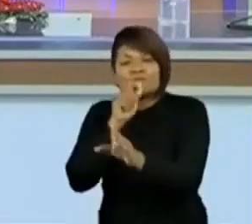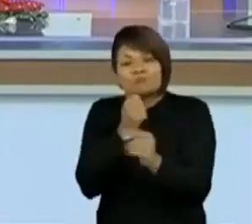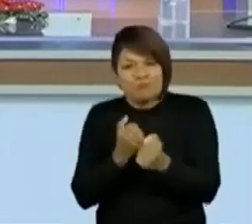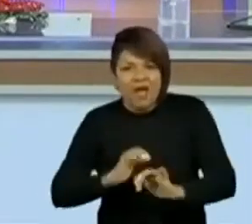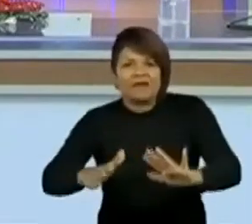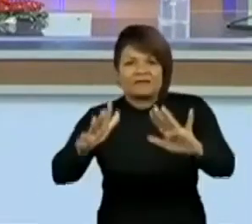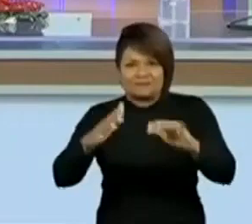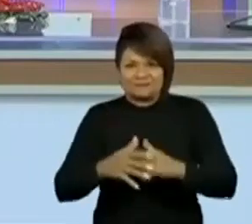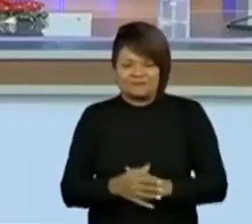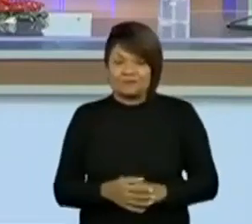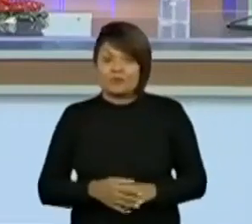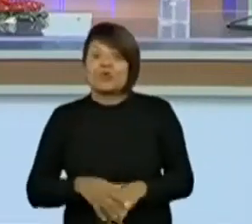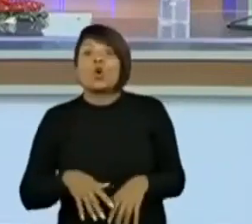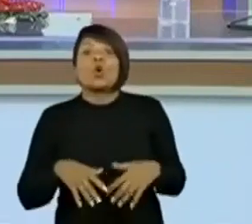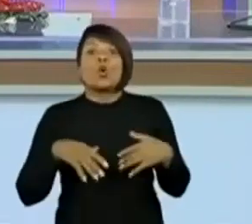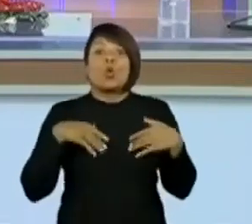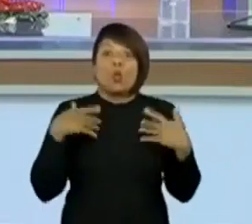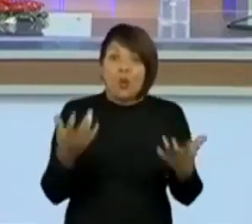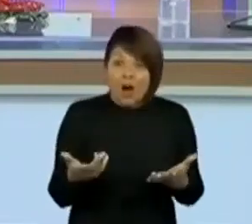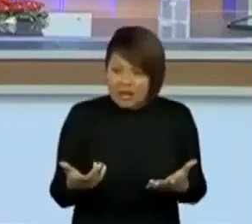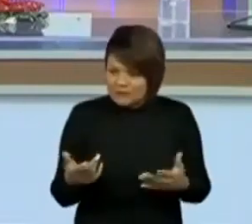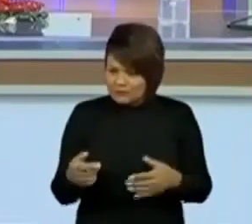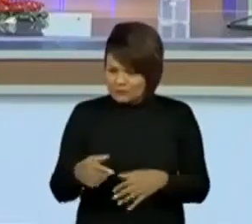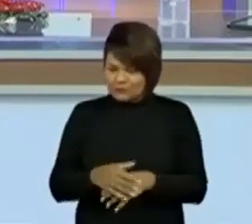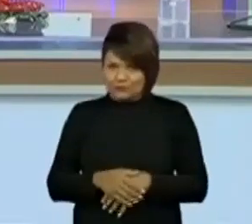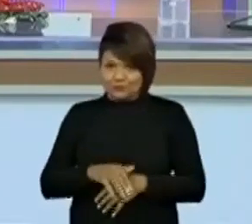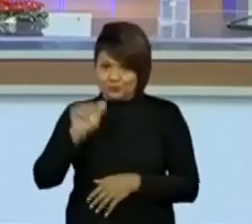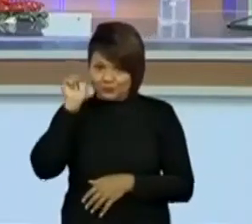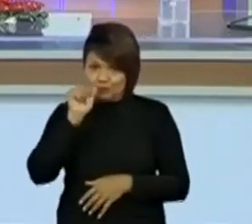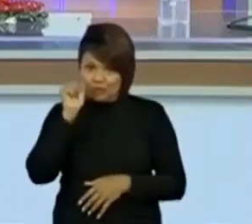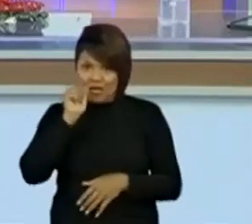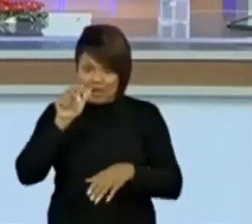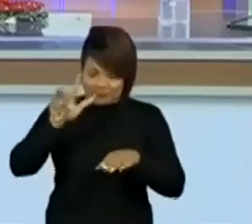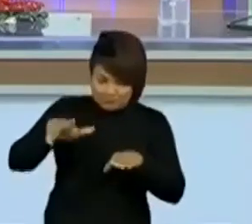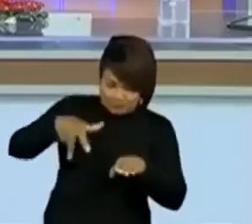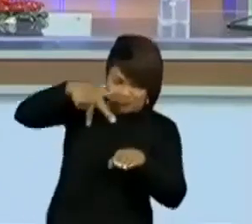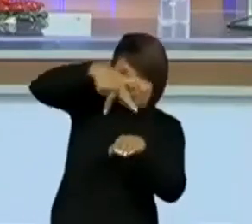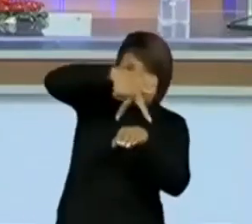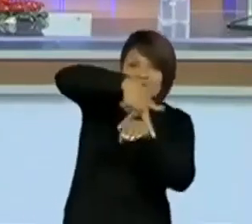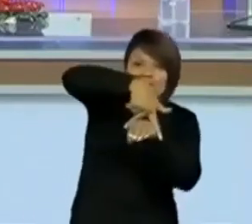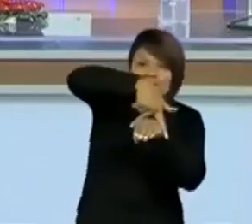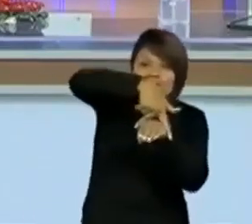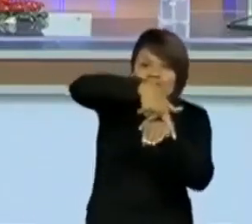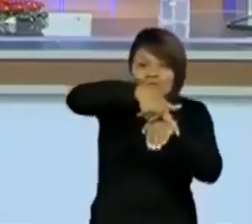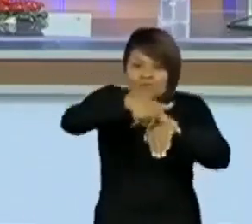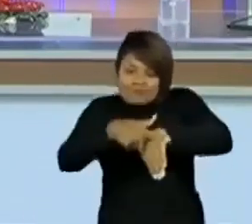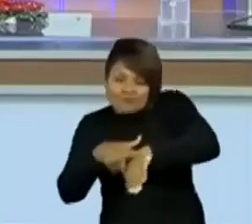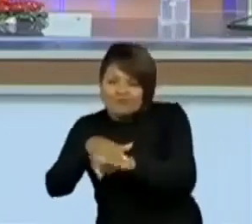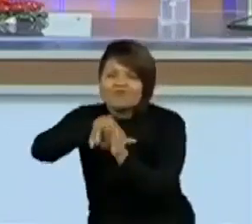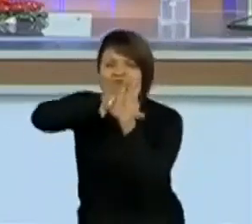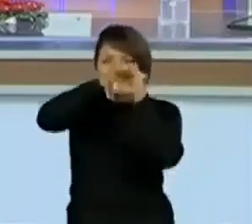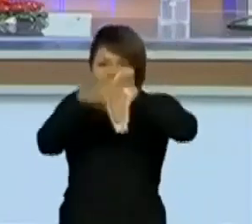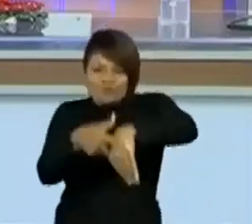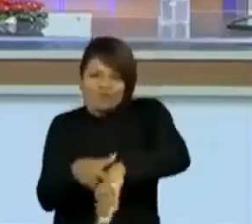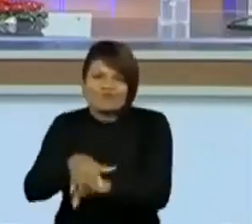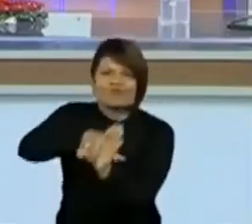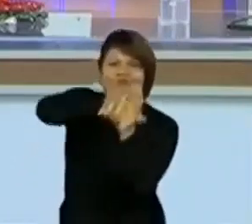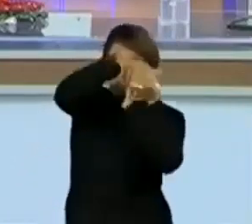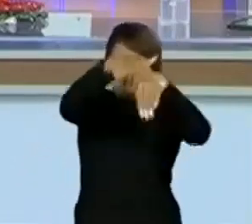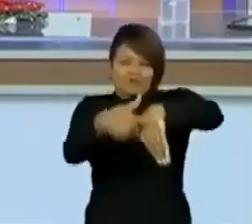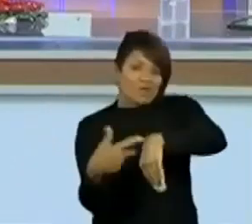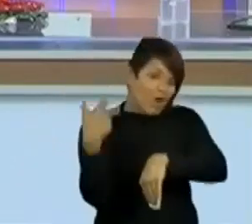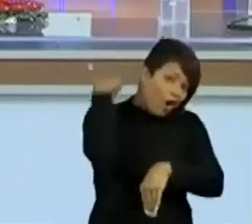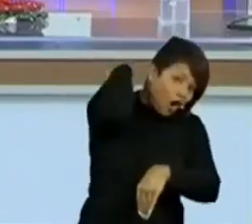Quando ela subiu no dorso do golfinho e se pôs a navegar nas suas